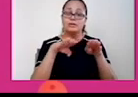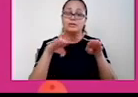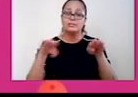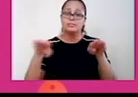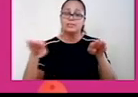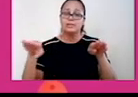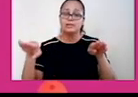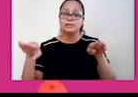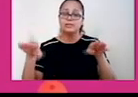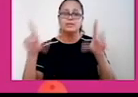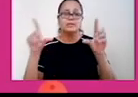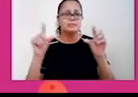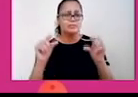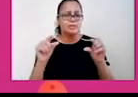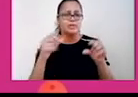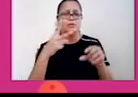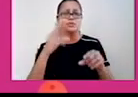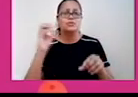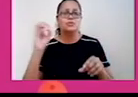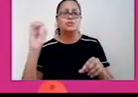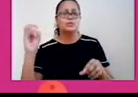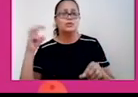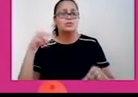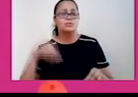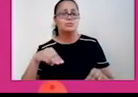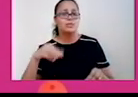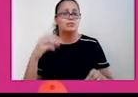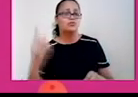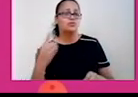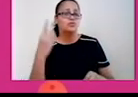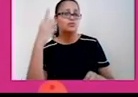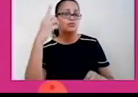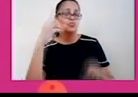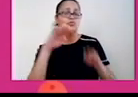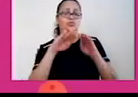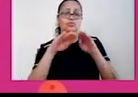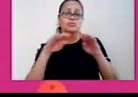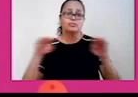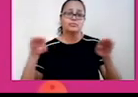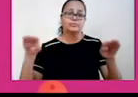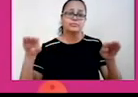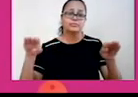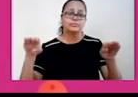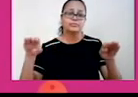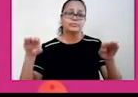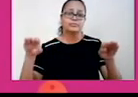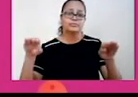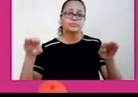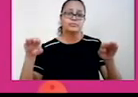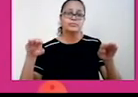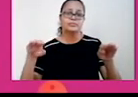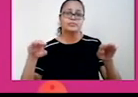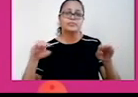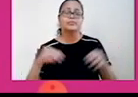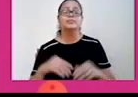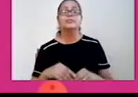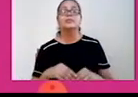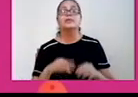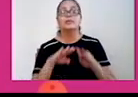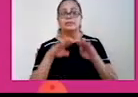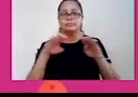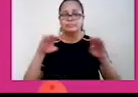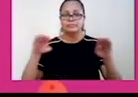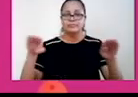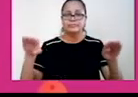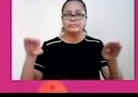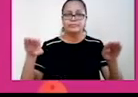metros de altitude, são regiões baixas. E nós temos aqui de 201 a 2.000 metros, provavelmente as regiões aí